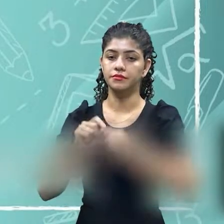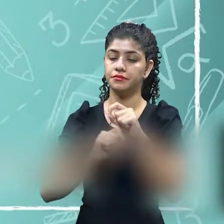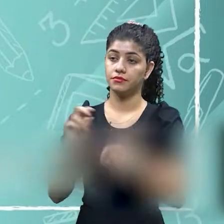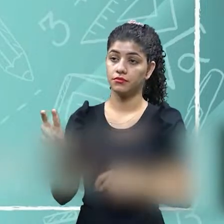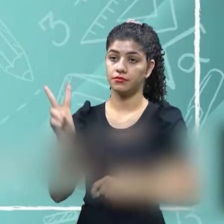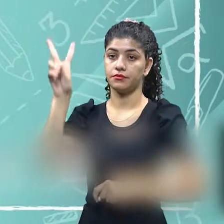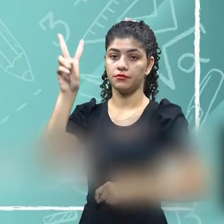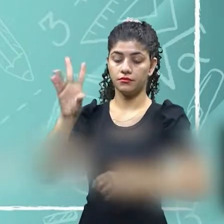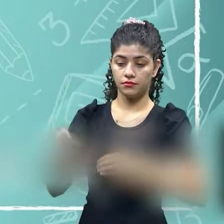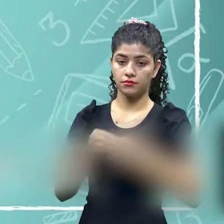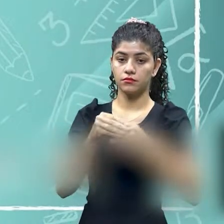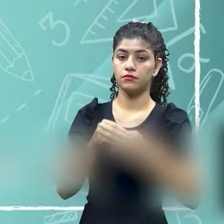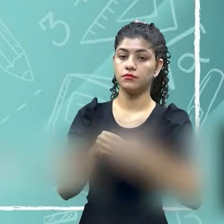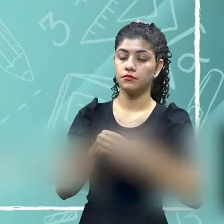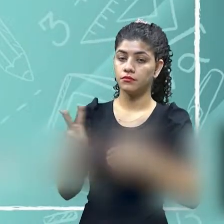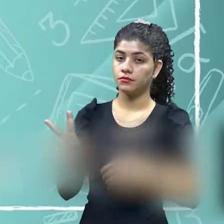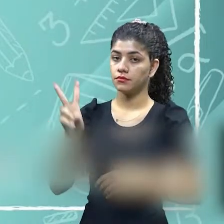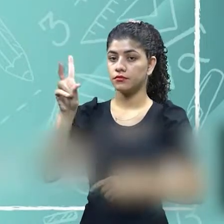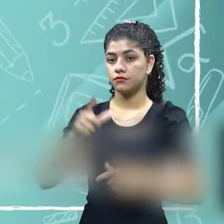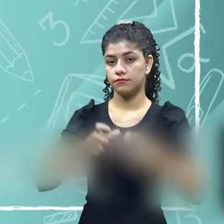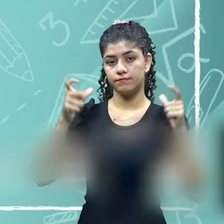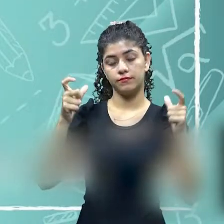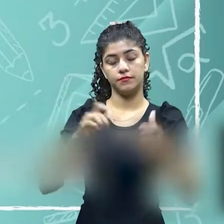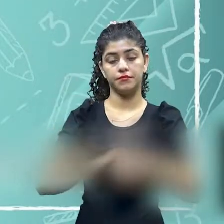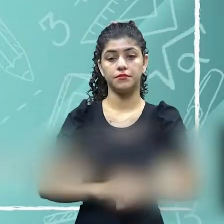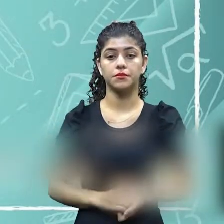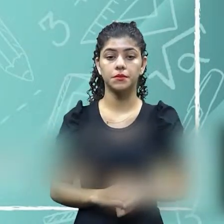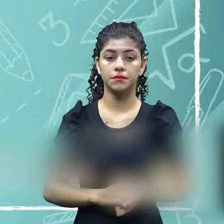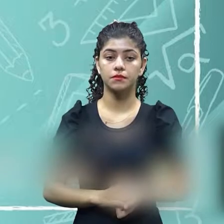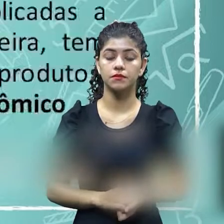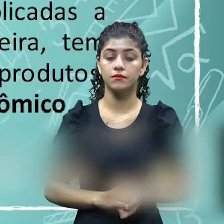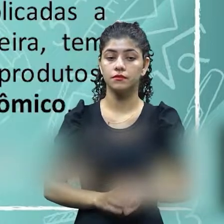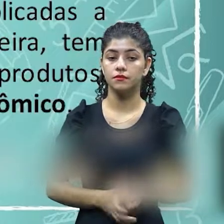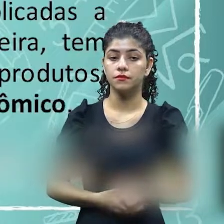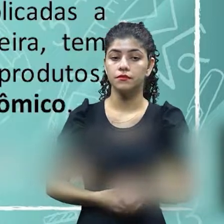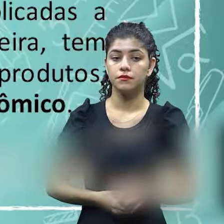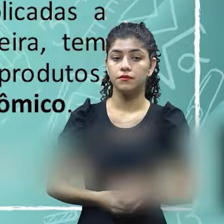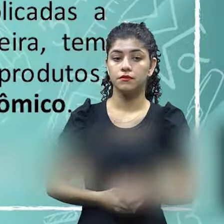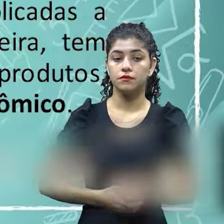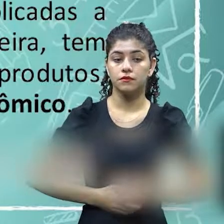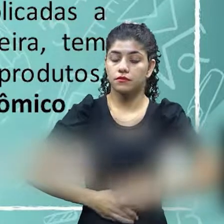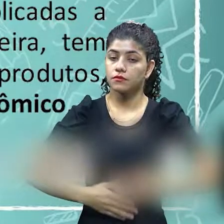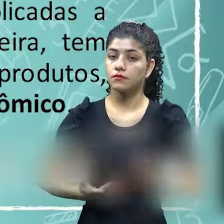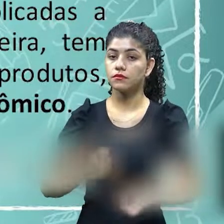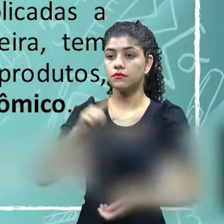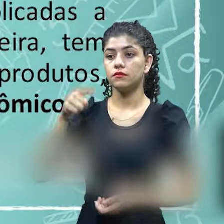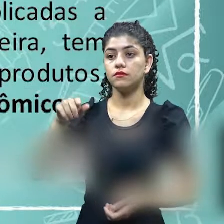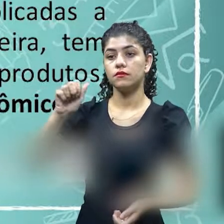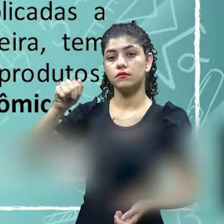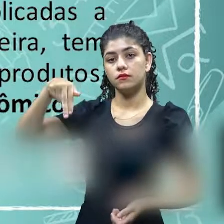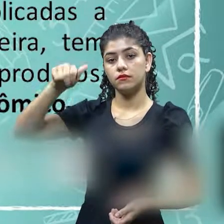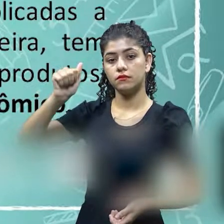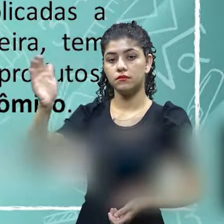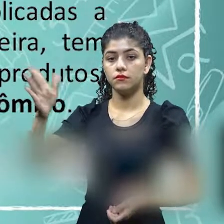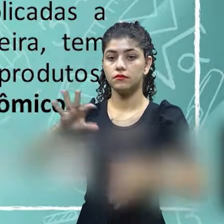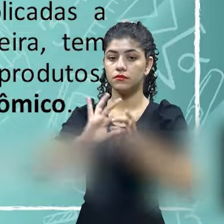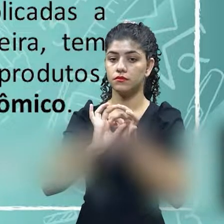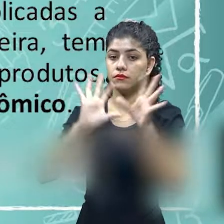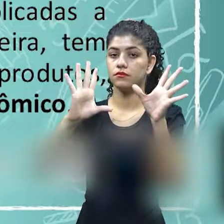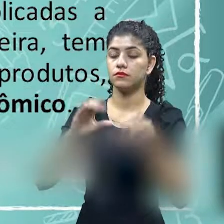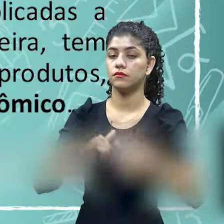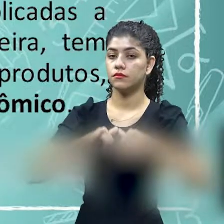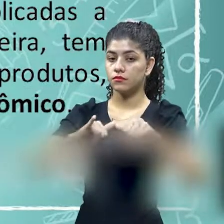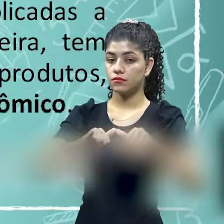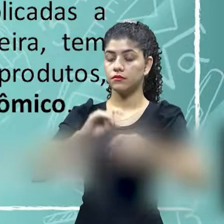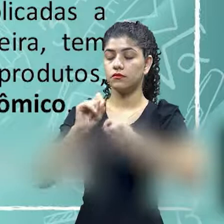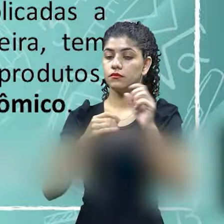valor agregado ao produto, maior vai ser a alíquota de variação da TEC. Agora vamos ver a zona de livre comércio.